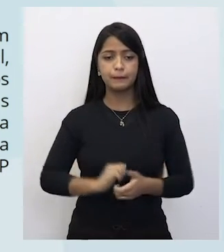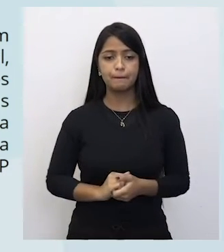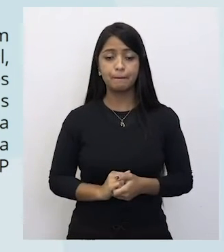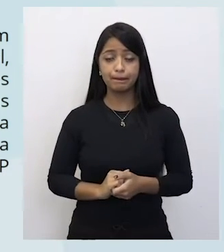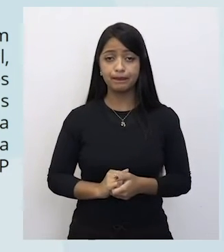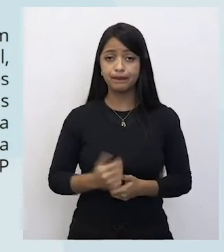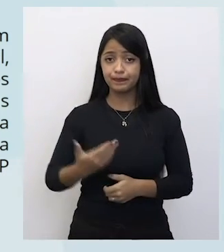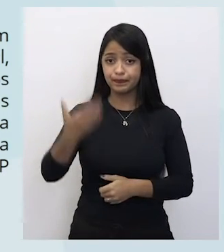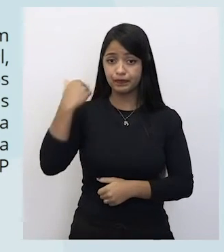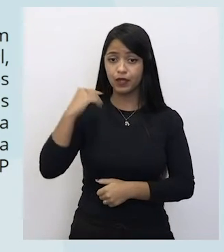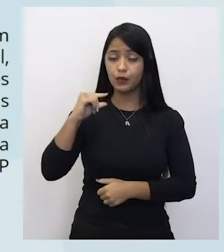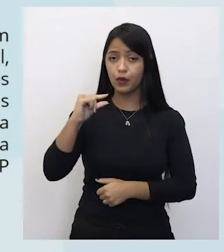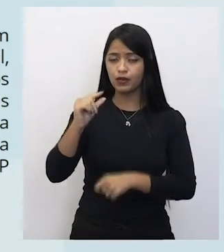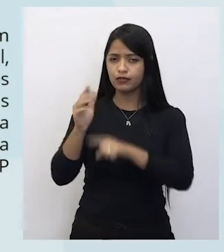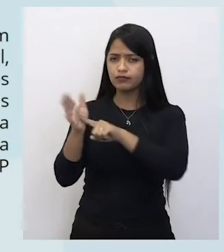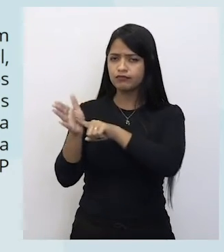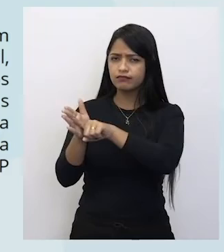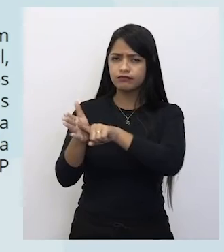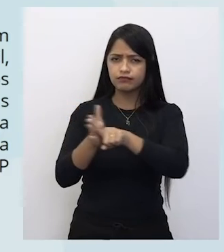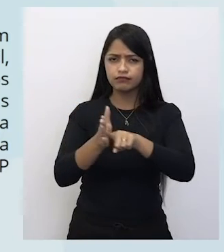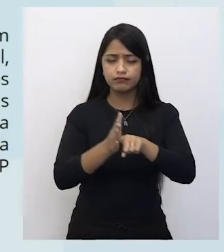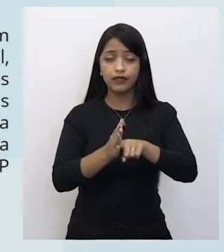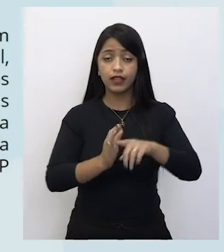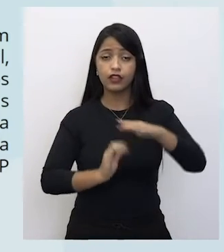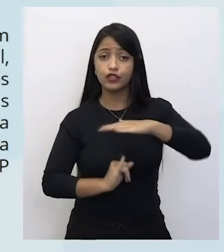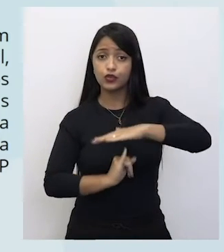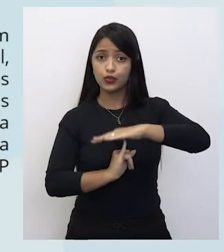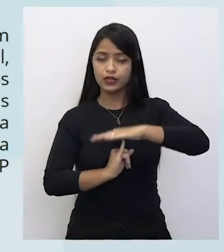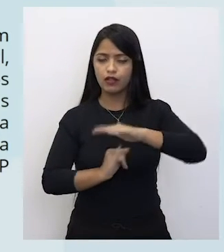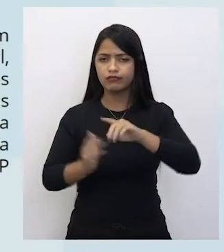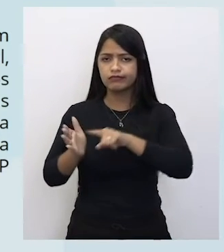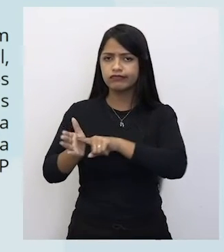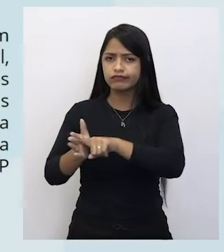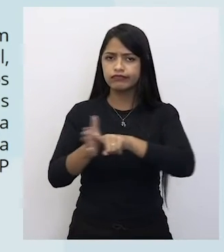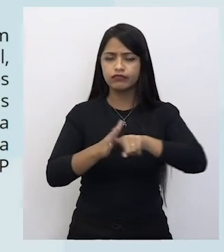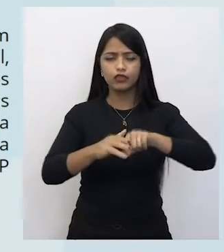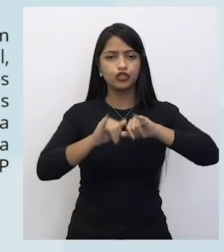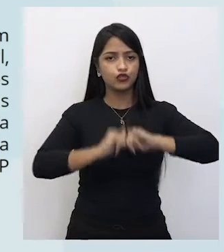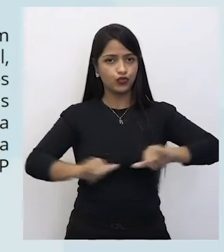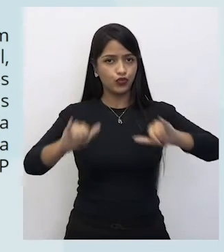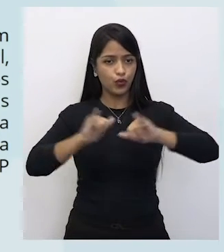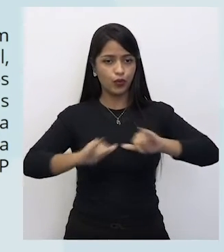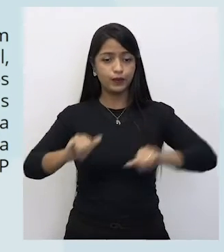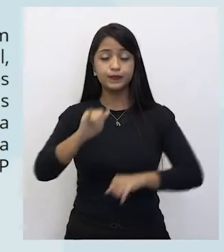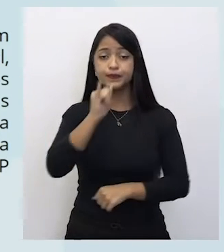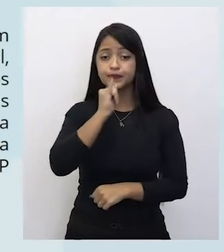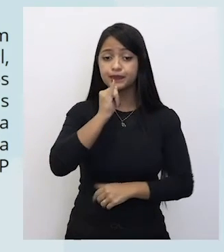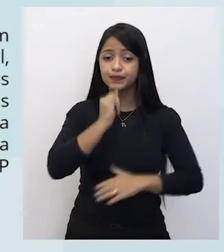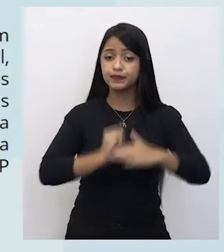Pesquisas divulgadas recentemente por instituições importantes como Massachusetts